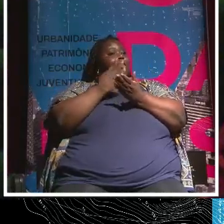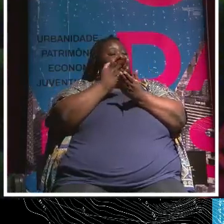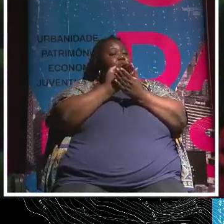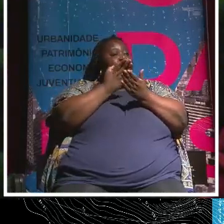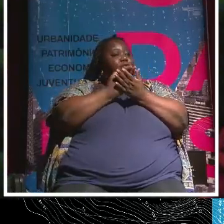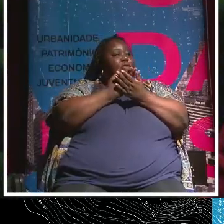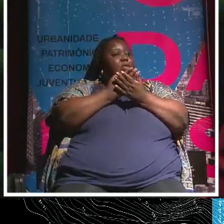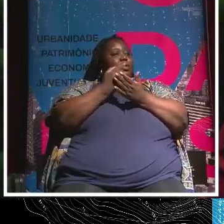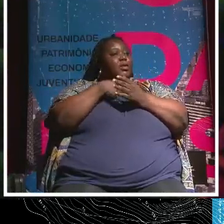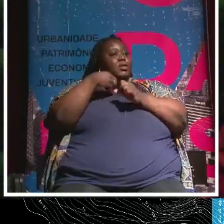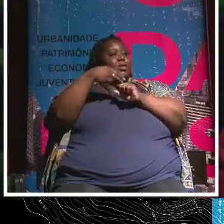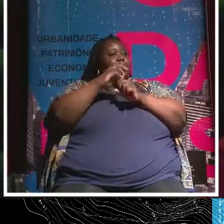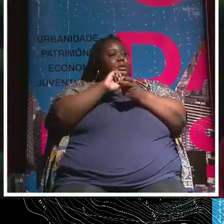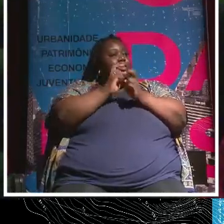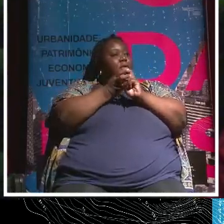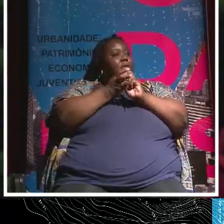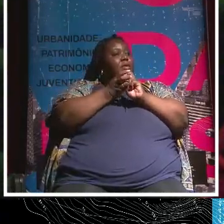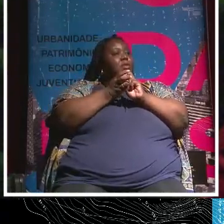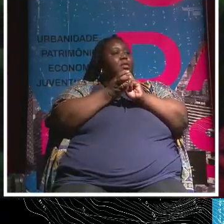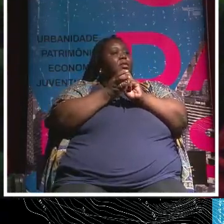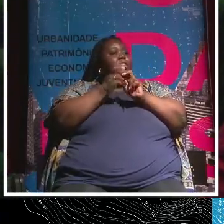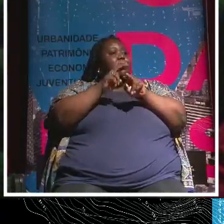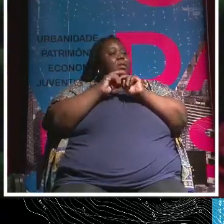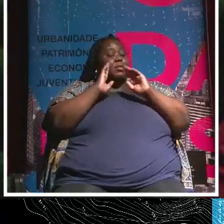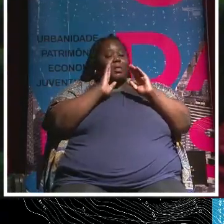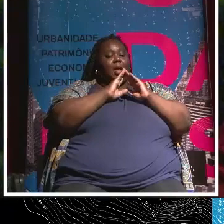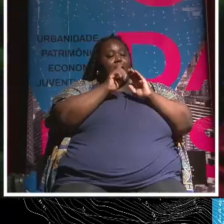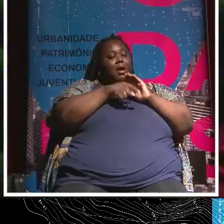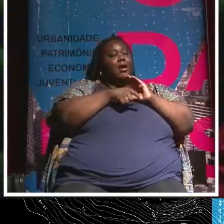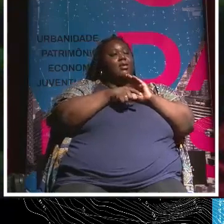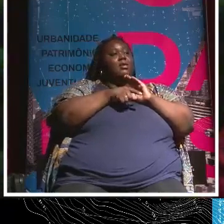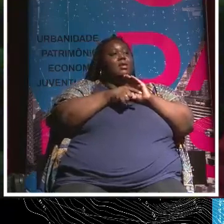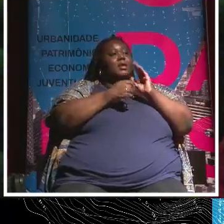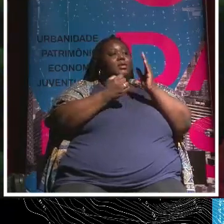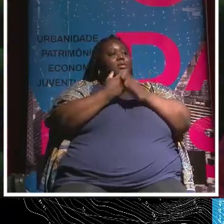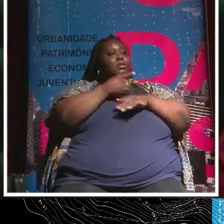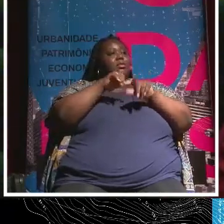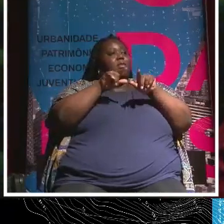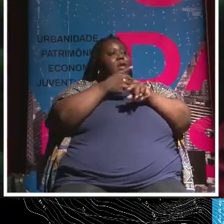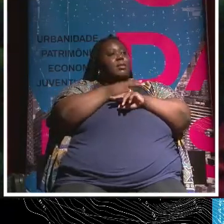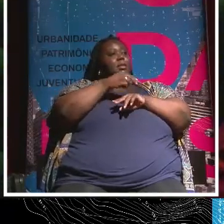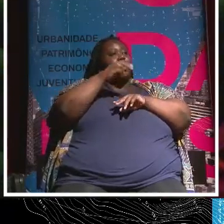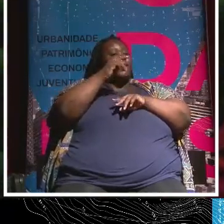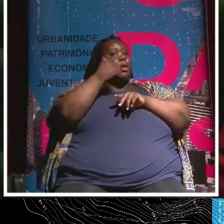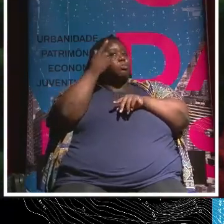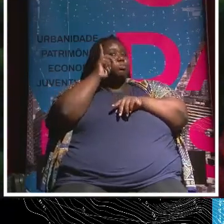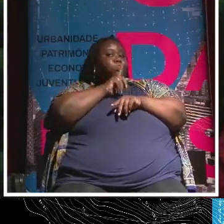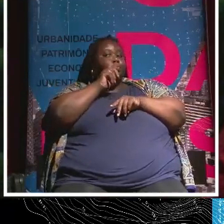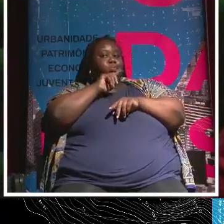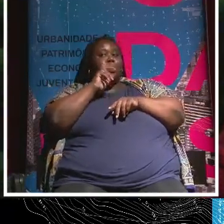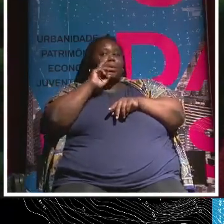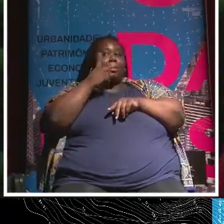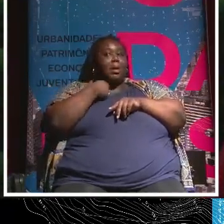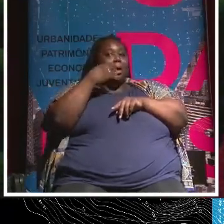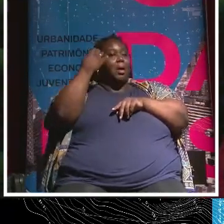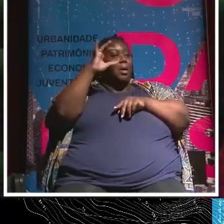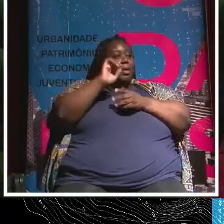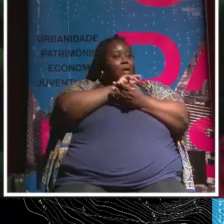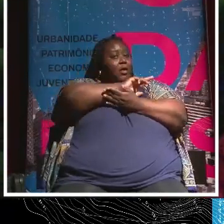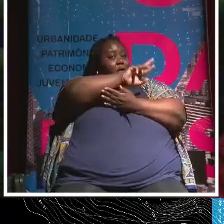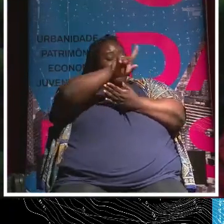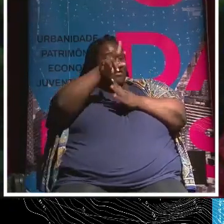estudos, eu sou um mestre de capoeira que surge a partir dessa casa. Então, surgiram trabalhos em Nova York, em Belo Horizonte, em Contagem,